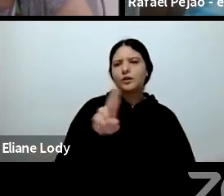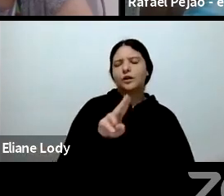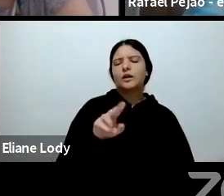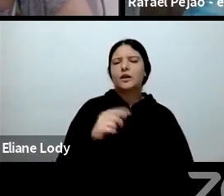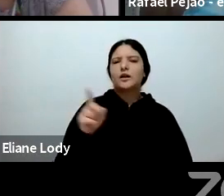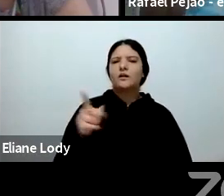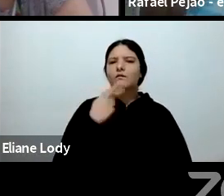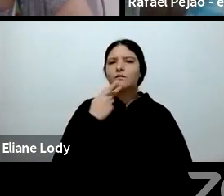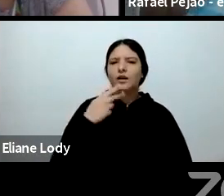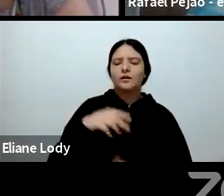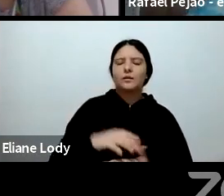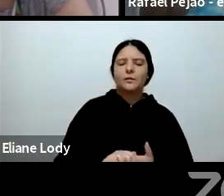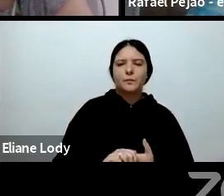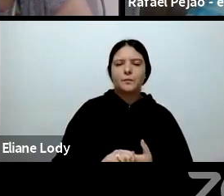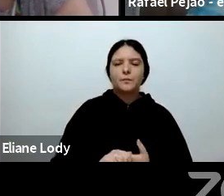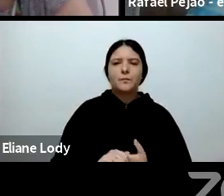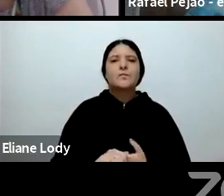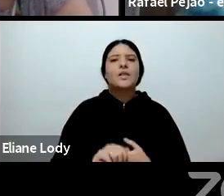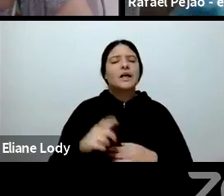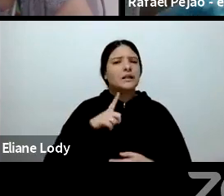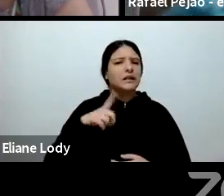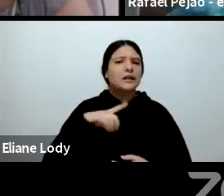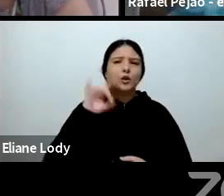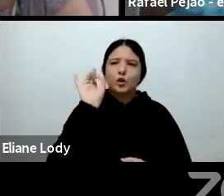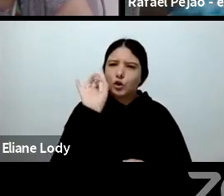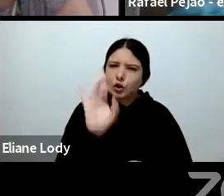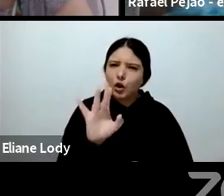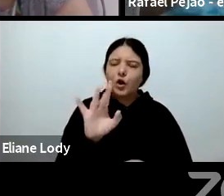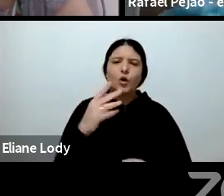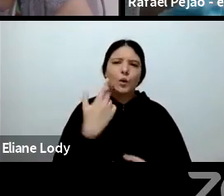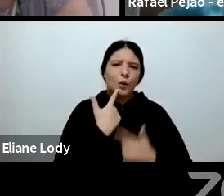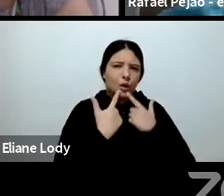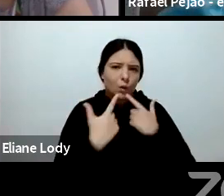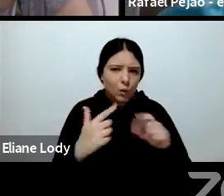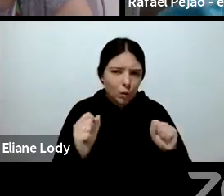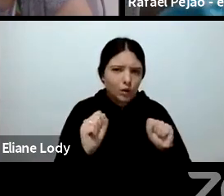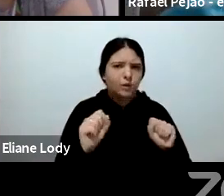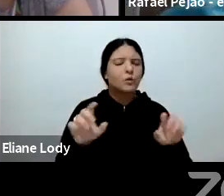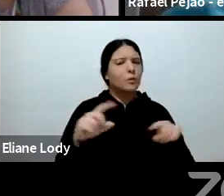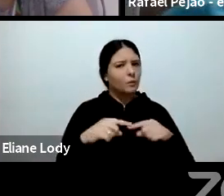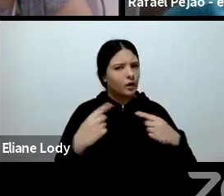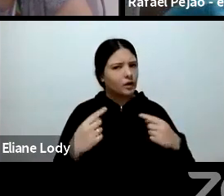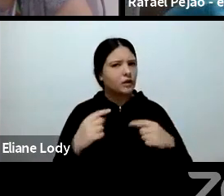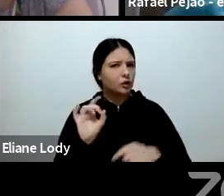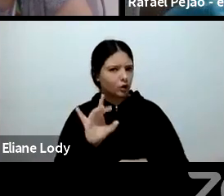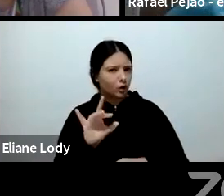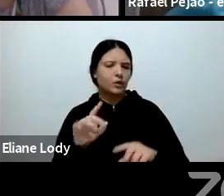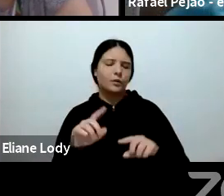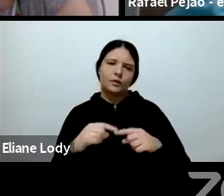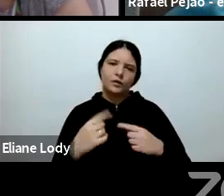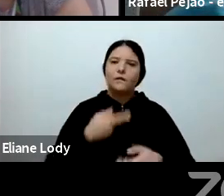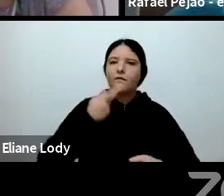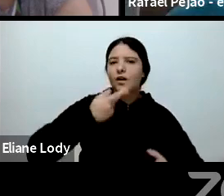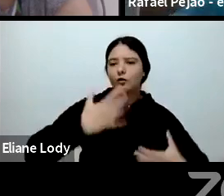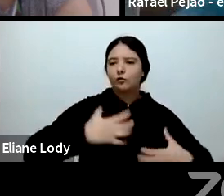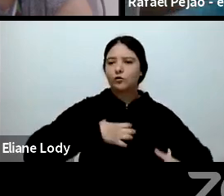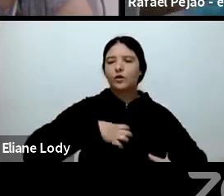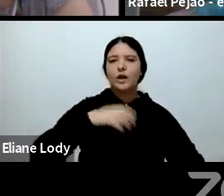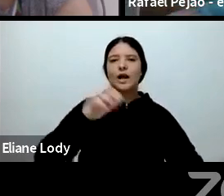of speaking, né, que não envolve só recursos linguísticos, né, mas também os atos de fala, né, os